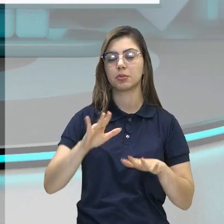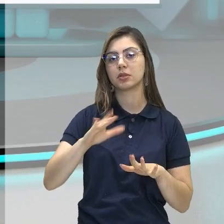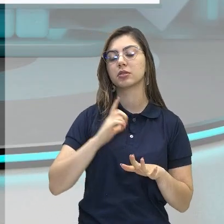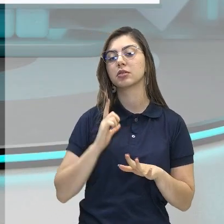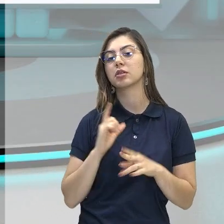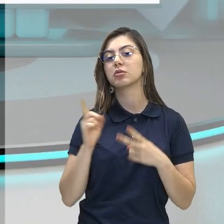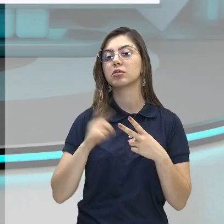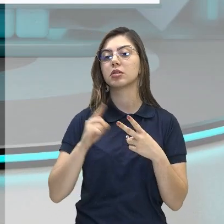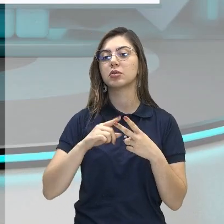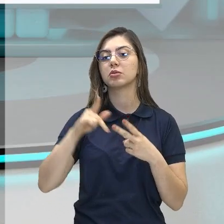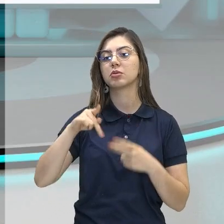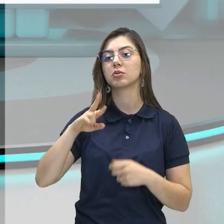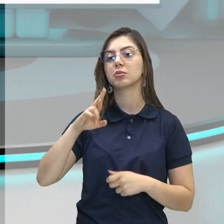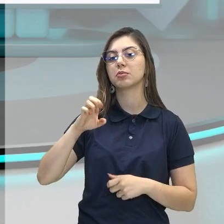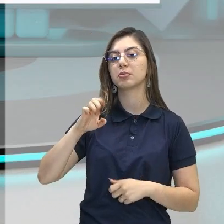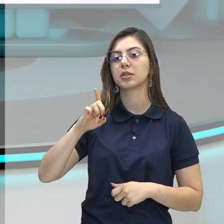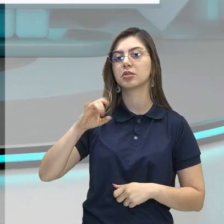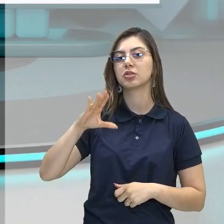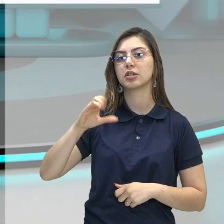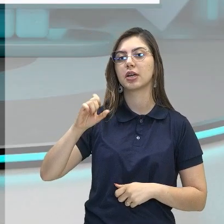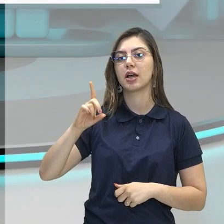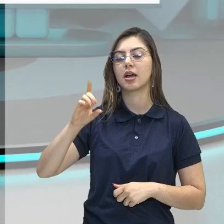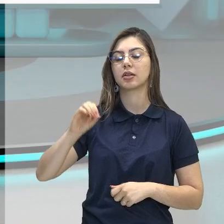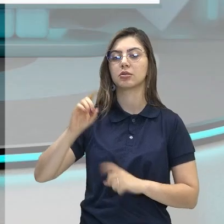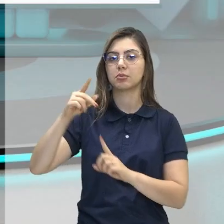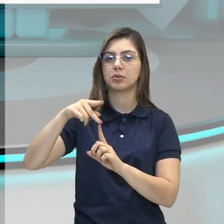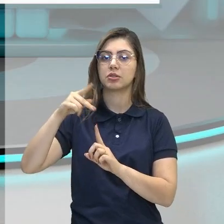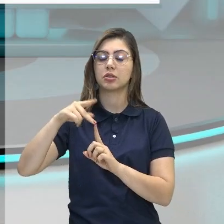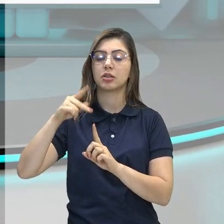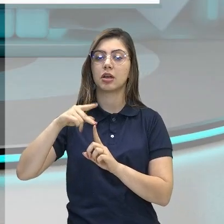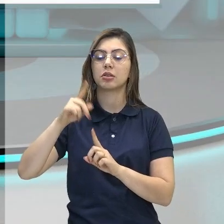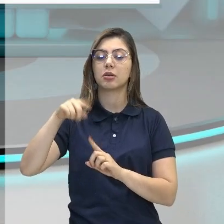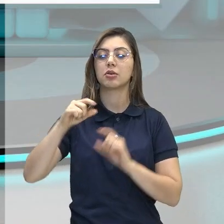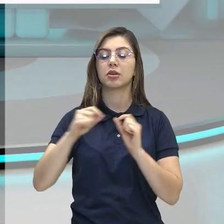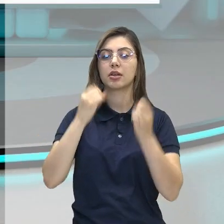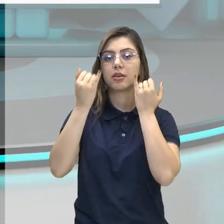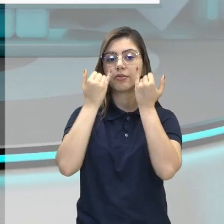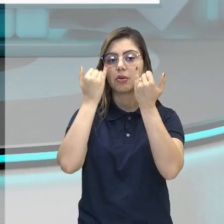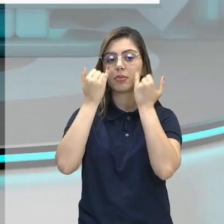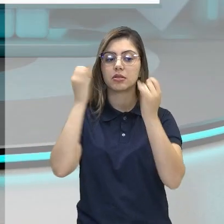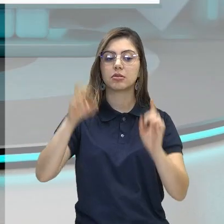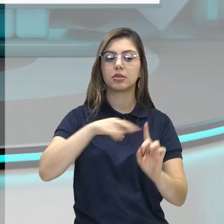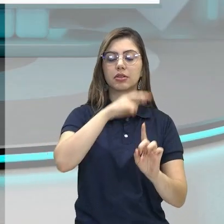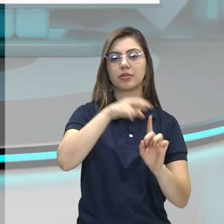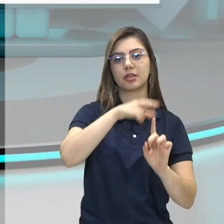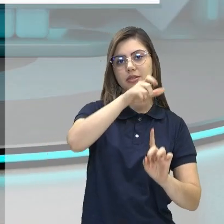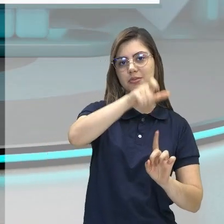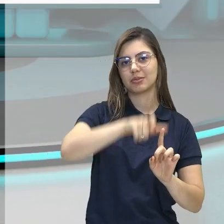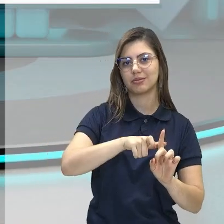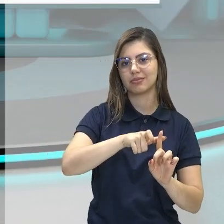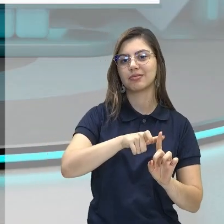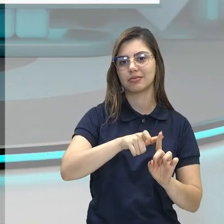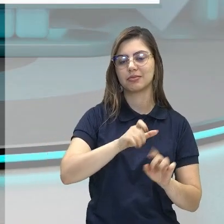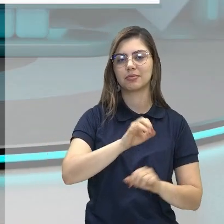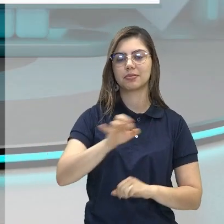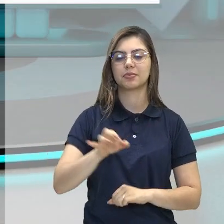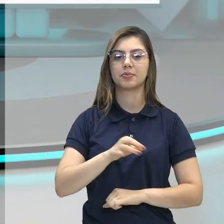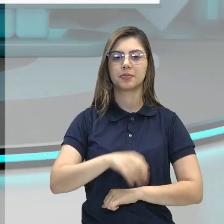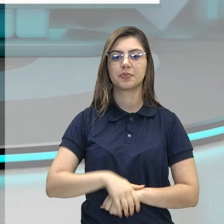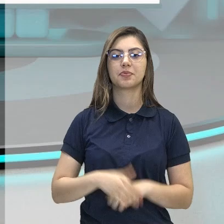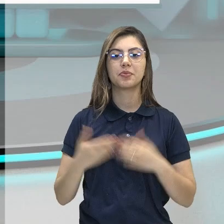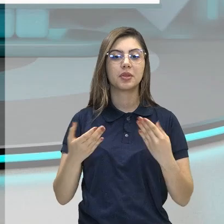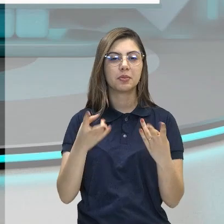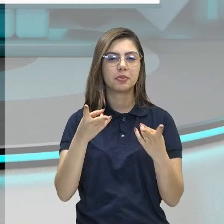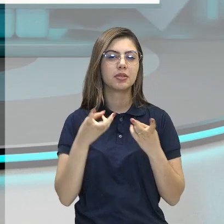a informação que se dá sobre o sujeito, a parte também que contém o verbo da oração. Então perceba que